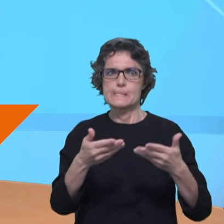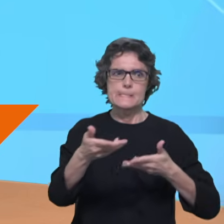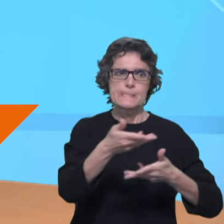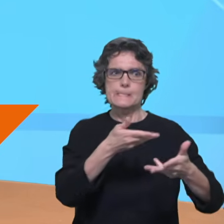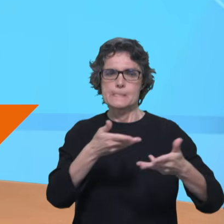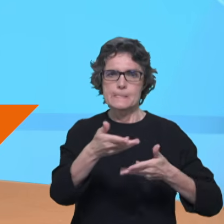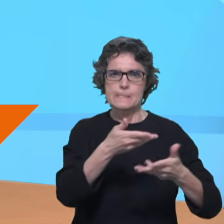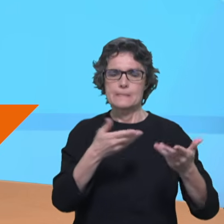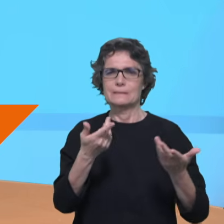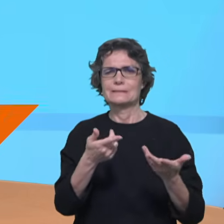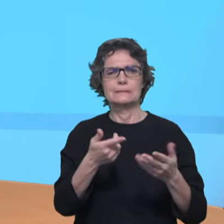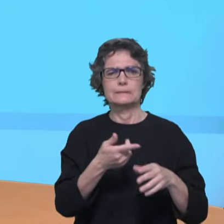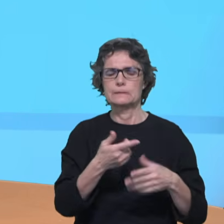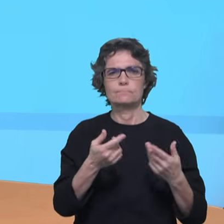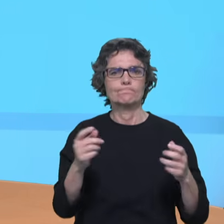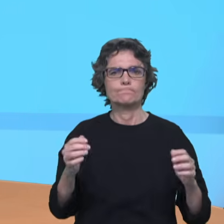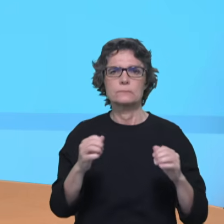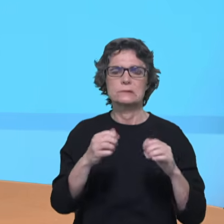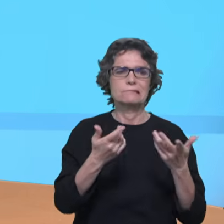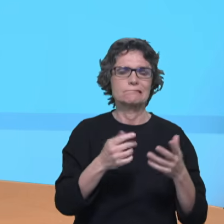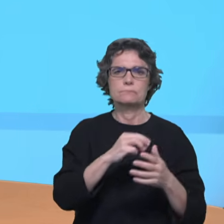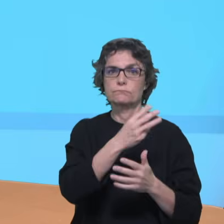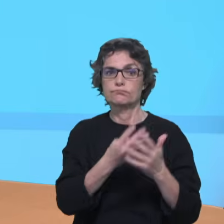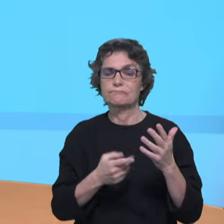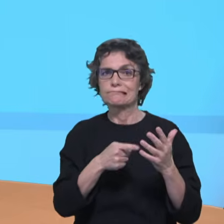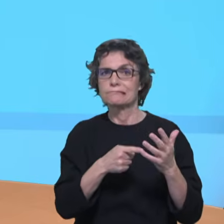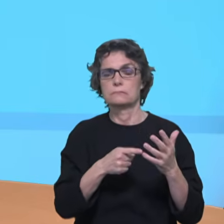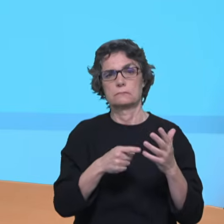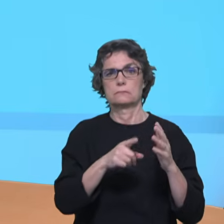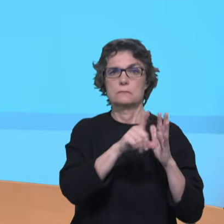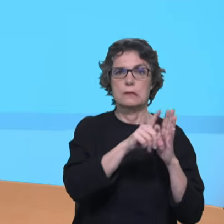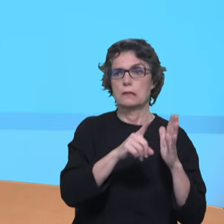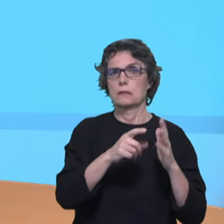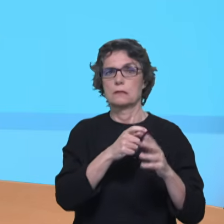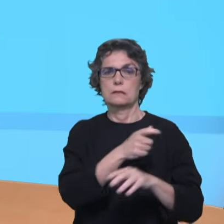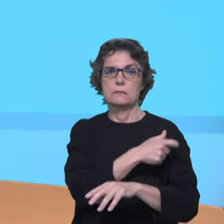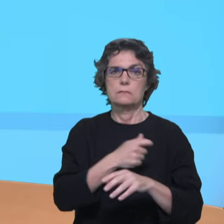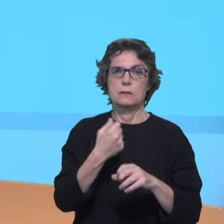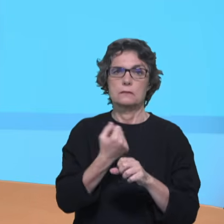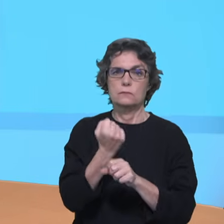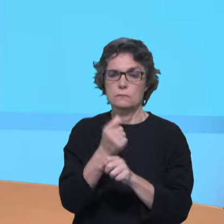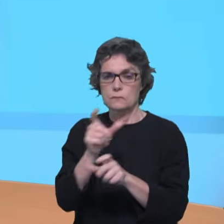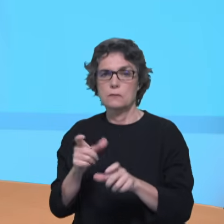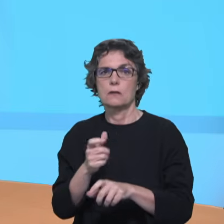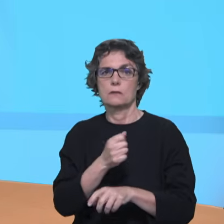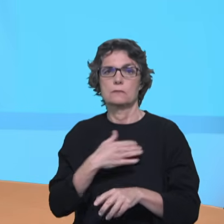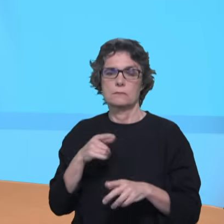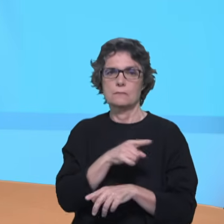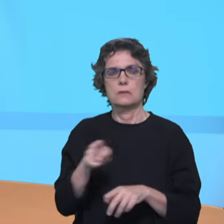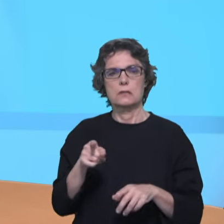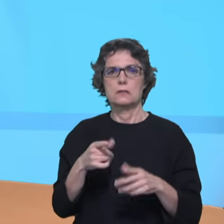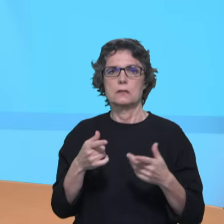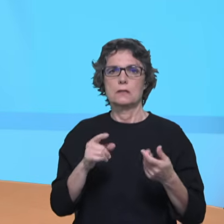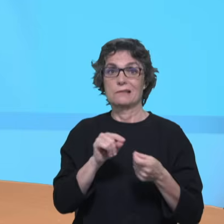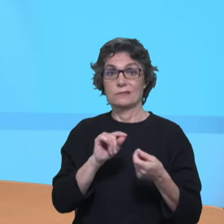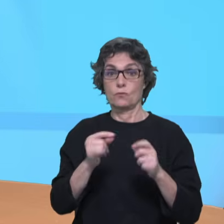entre legislador ou representantes dos empregados e dos empregadores. Um processo que analisaremos daqui a pouco com Susana Madureira Martins,